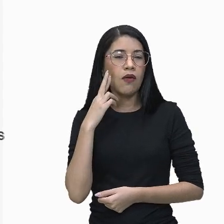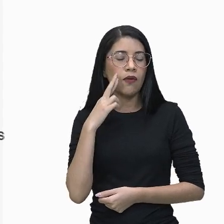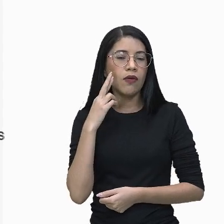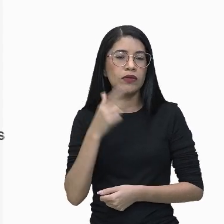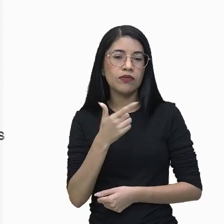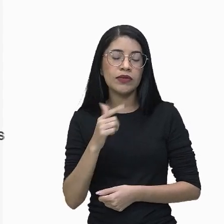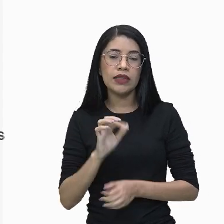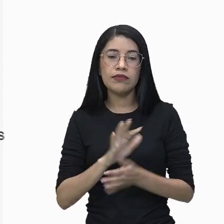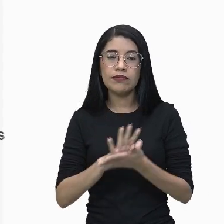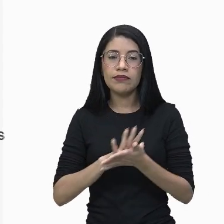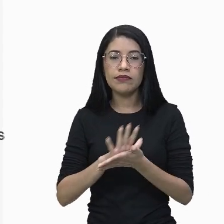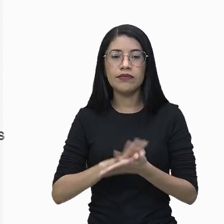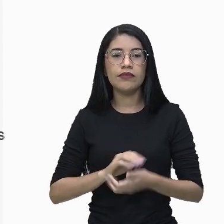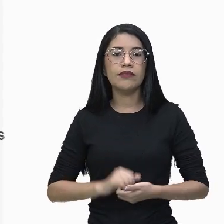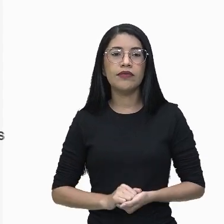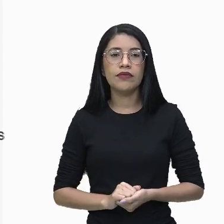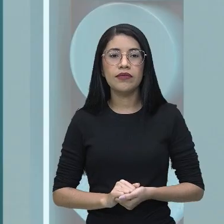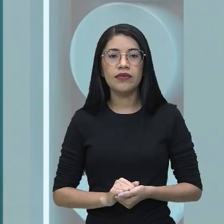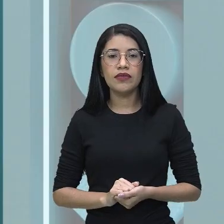de